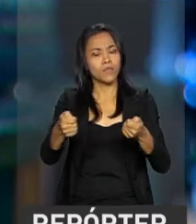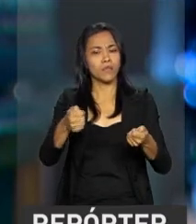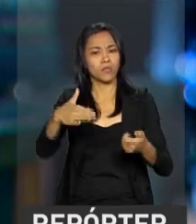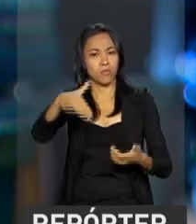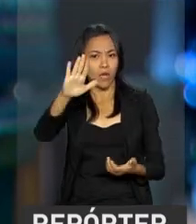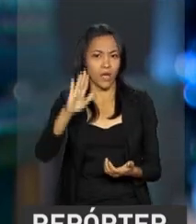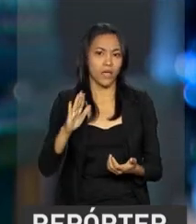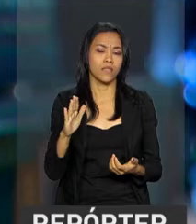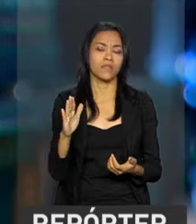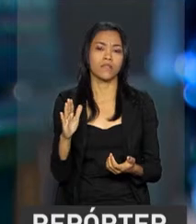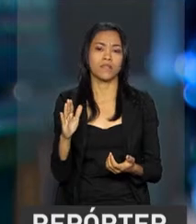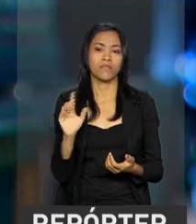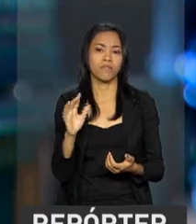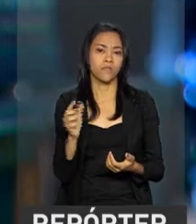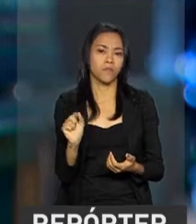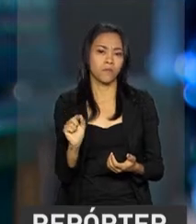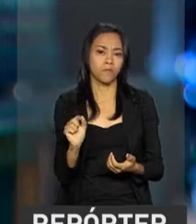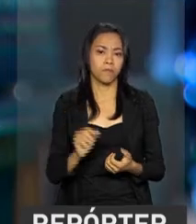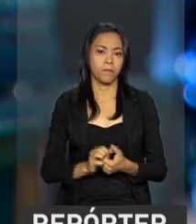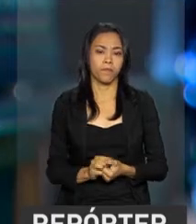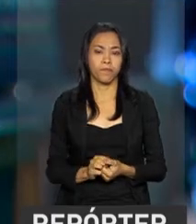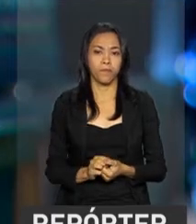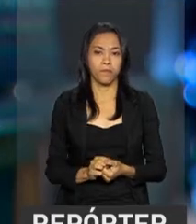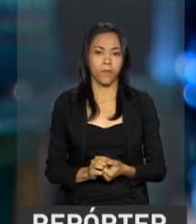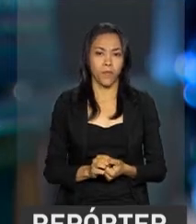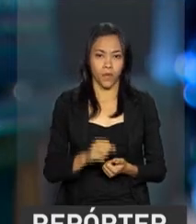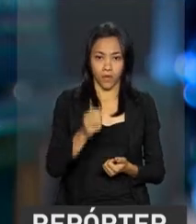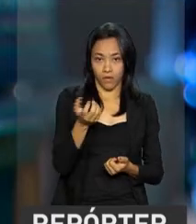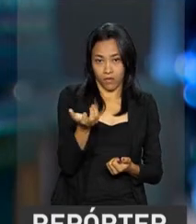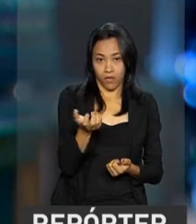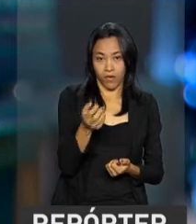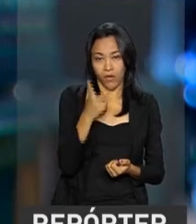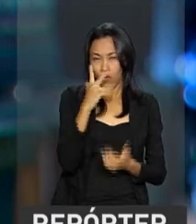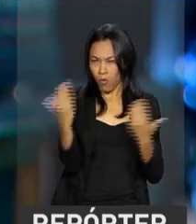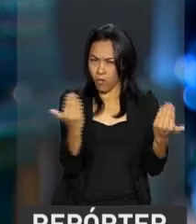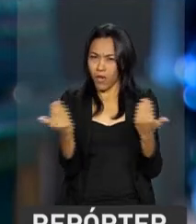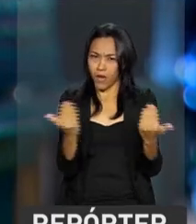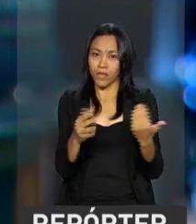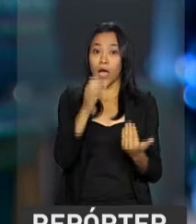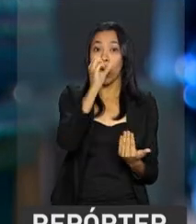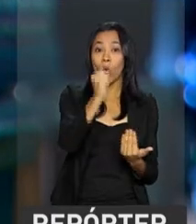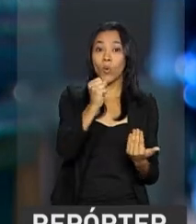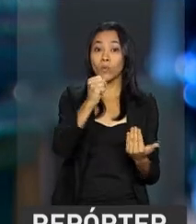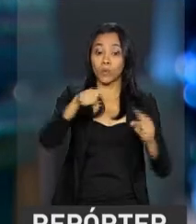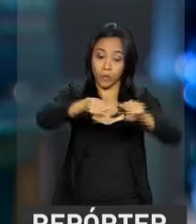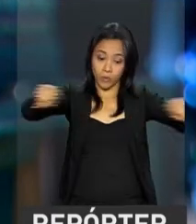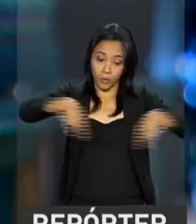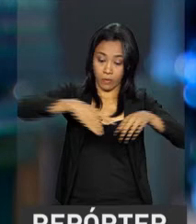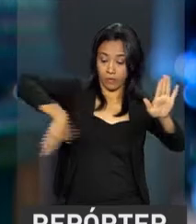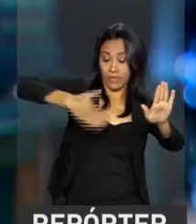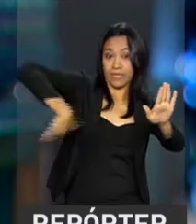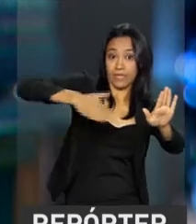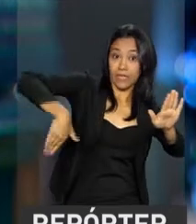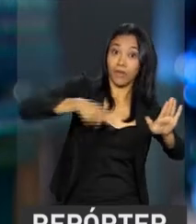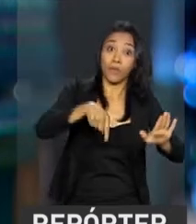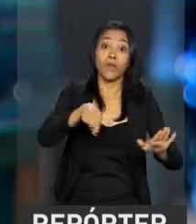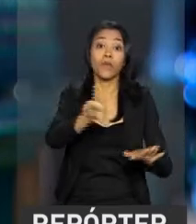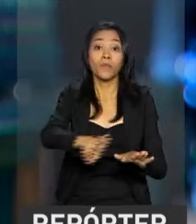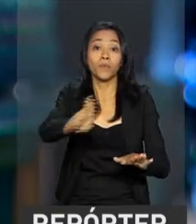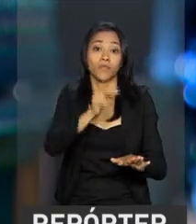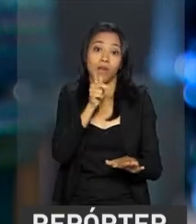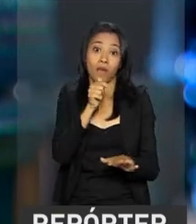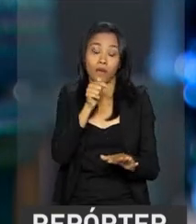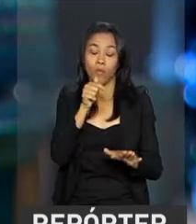de de oito piscinas olímpicas em termos de água usada no processo produtivo